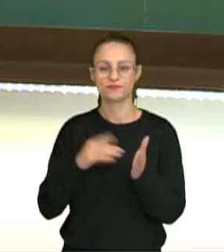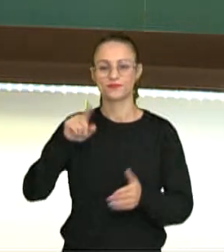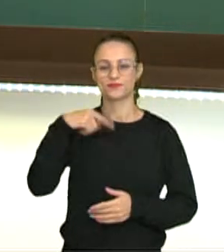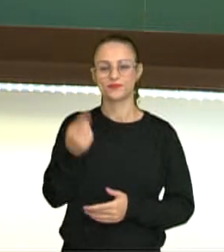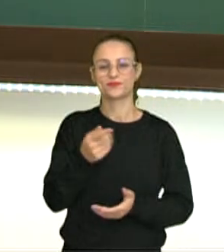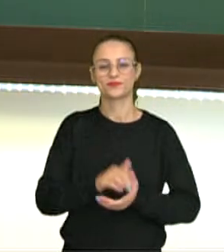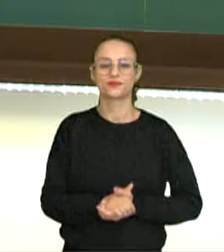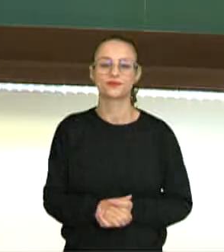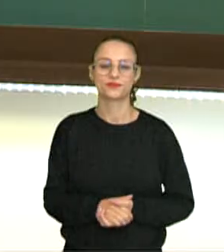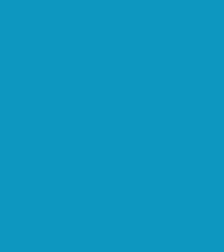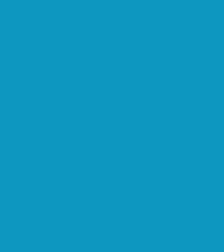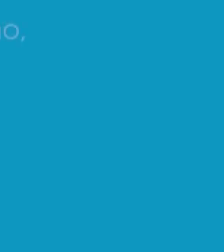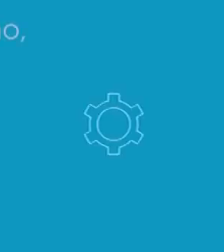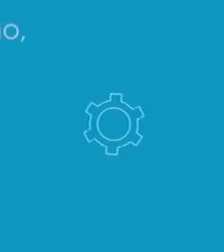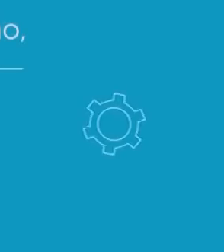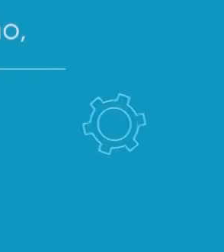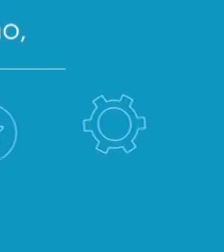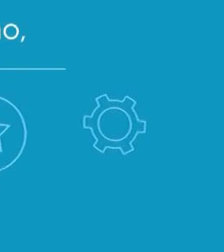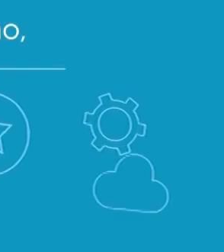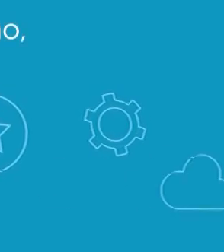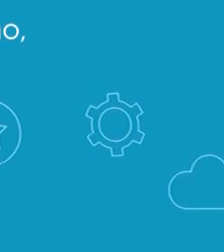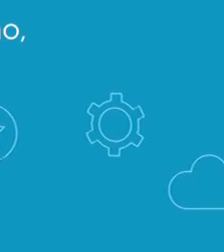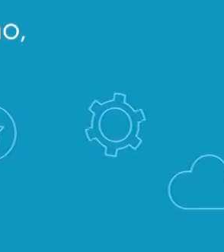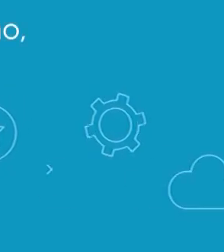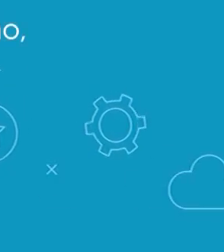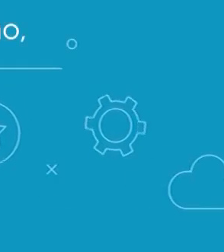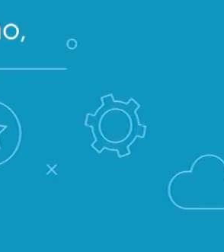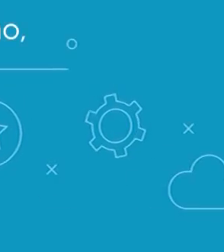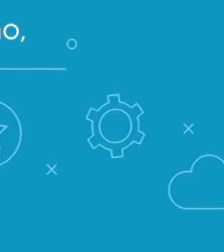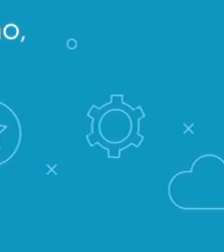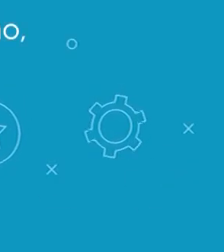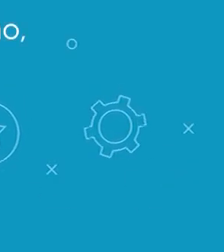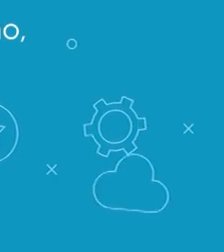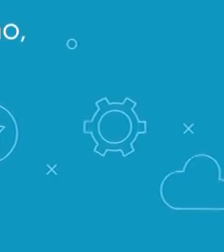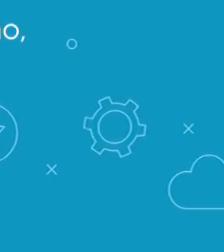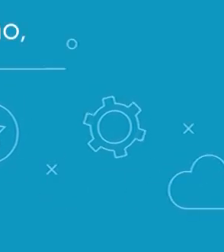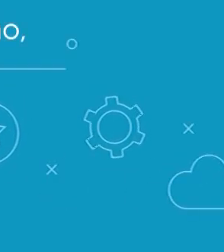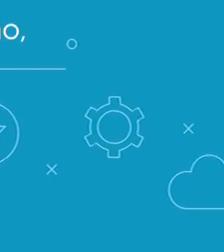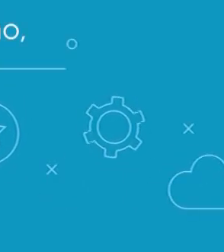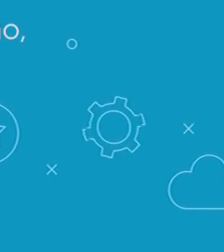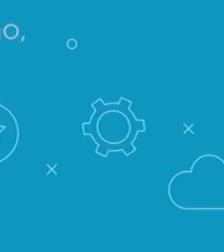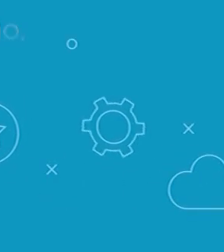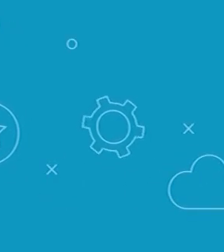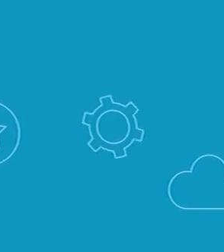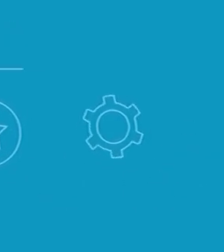e até breve.